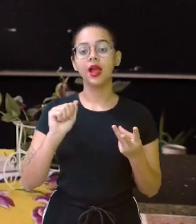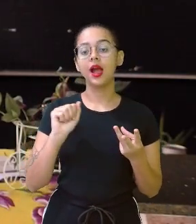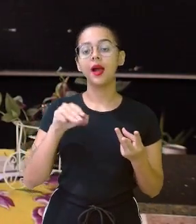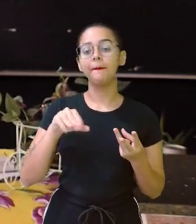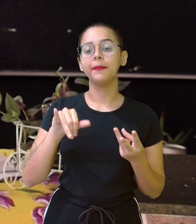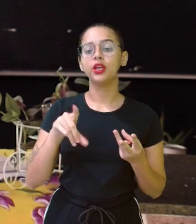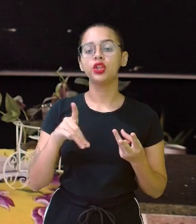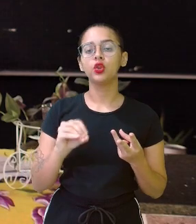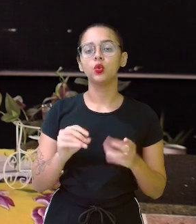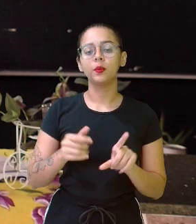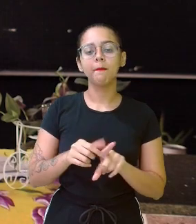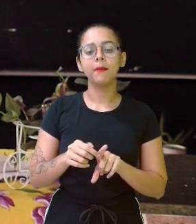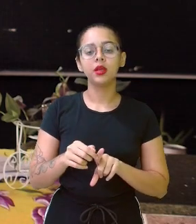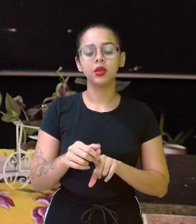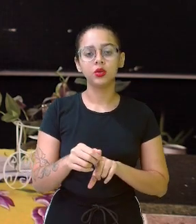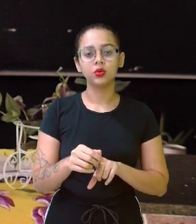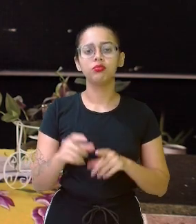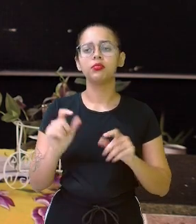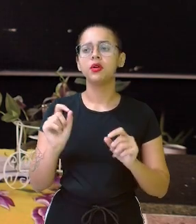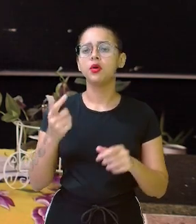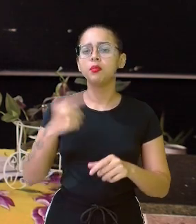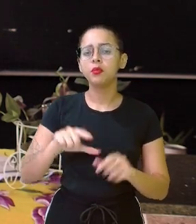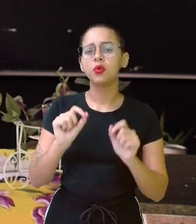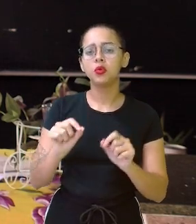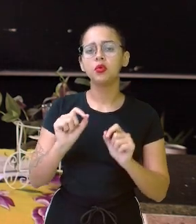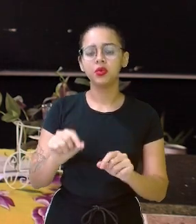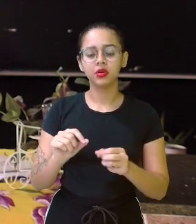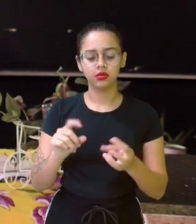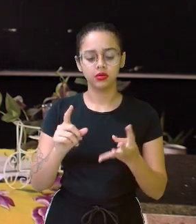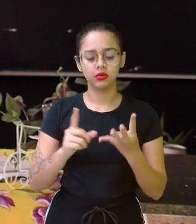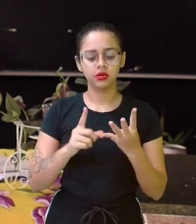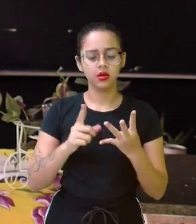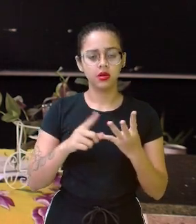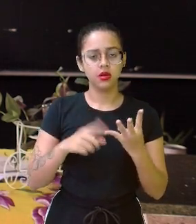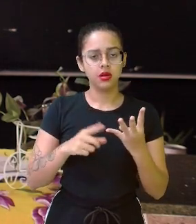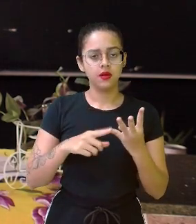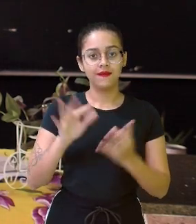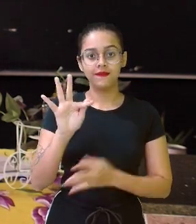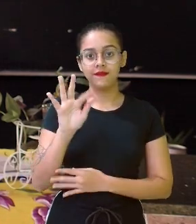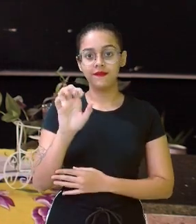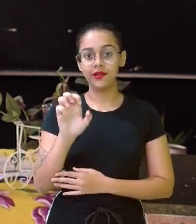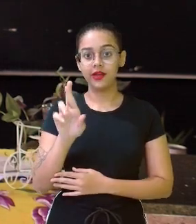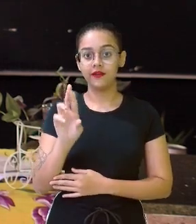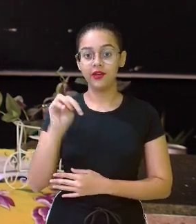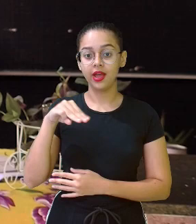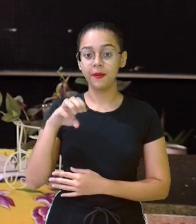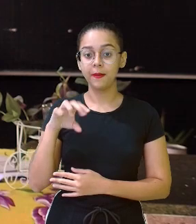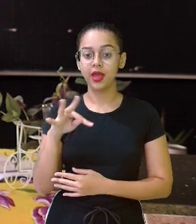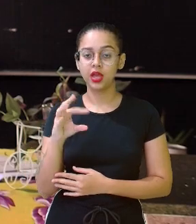de milho. Mas o que que eu tô precisando aqui? O fermento em pó.